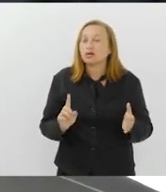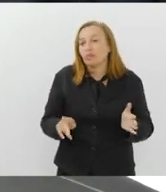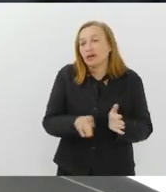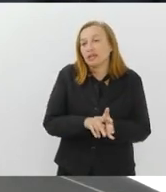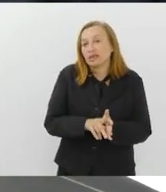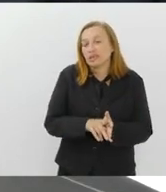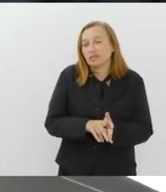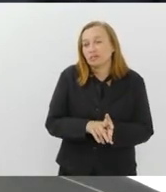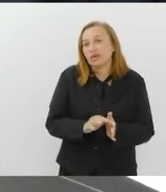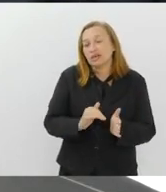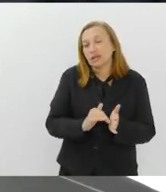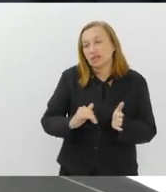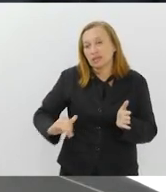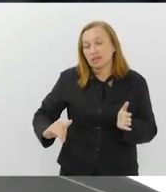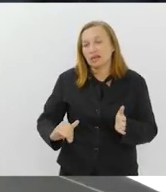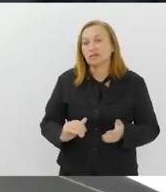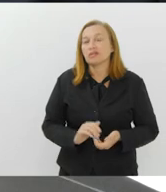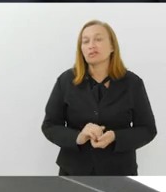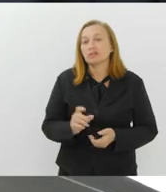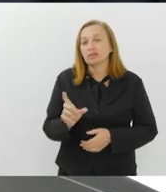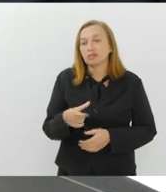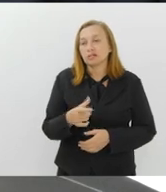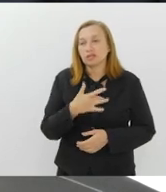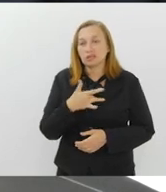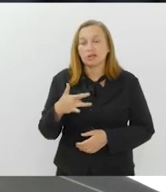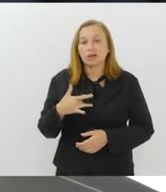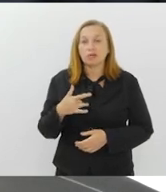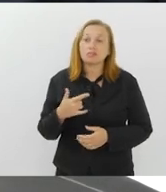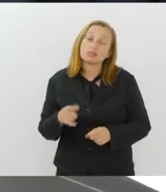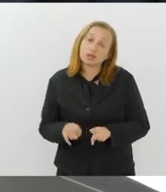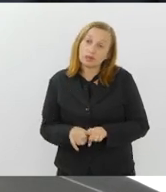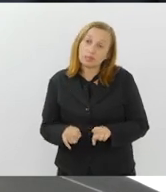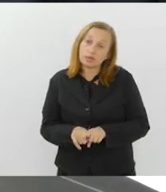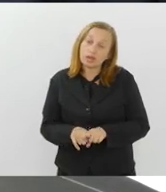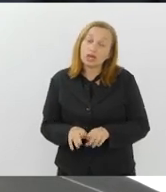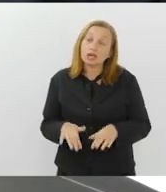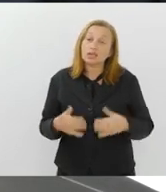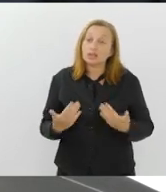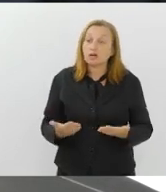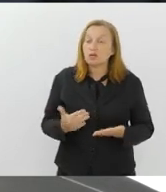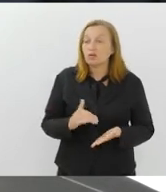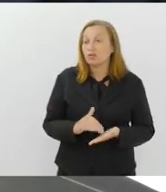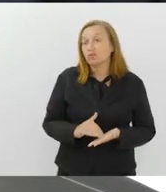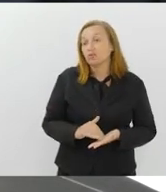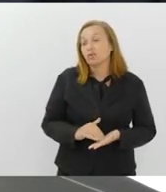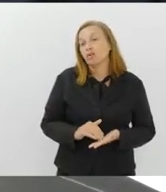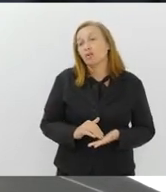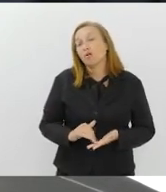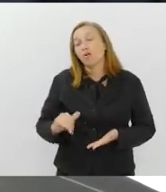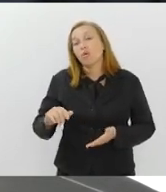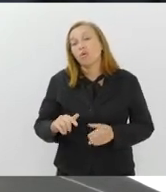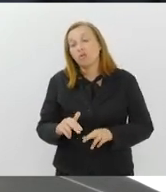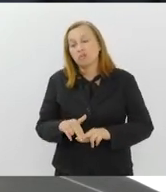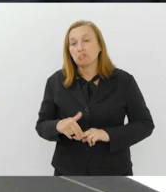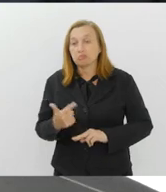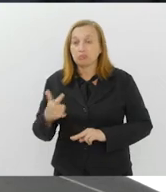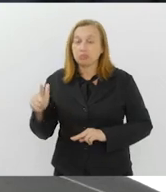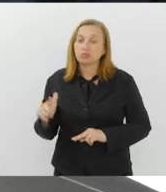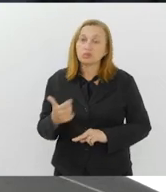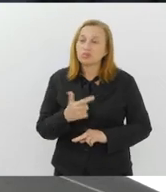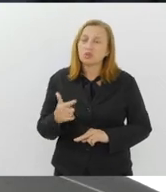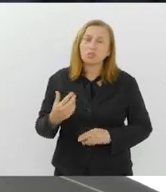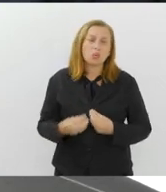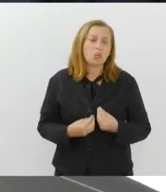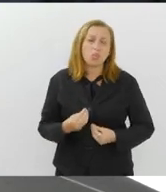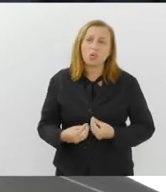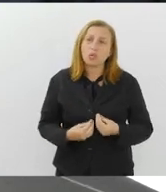sai do plano de saúde. Essa é uma das hipóteses também. Então, fora essas hipóteses, senhoras e senhores, não temos como, deputado Fred,